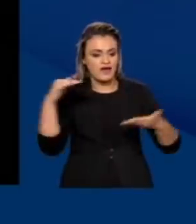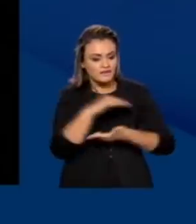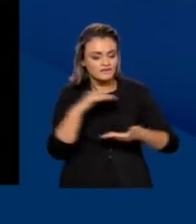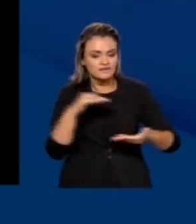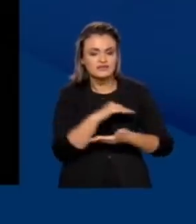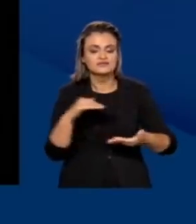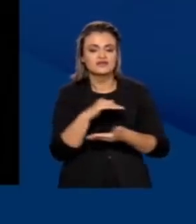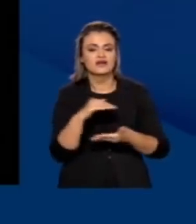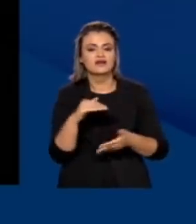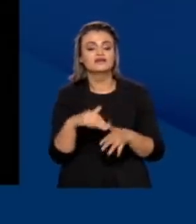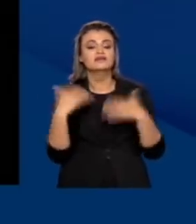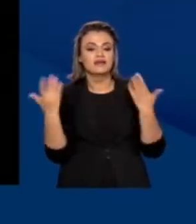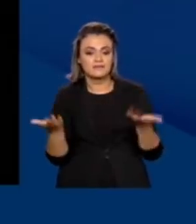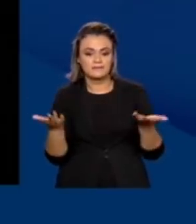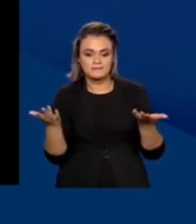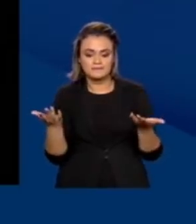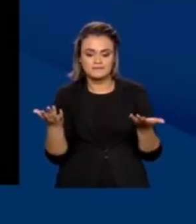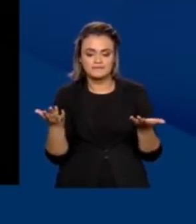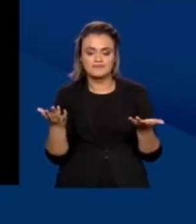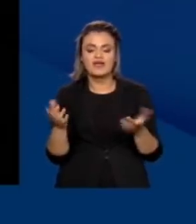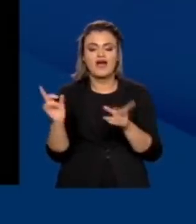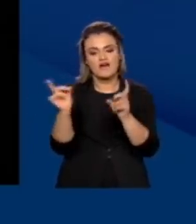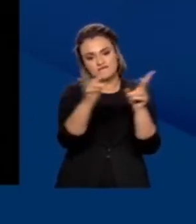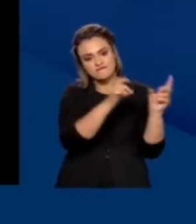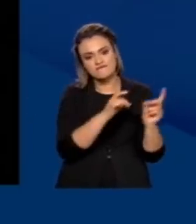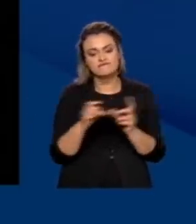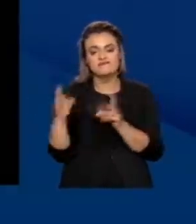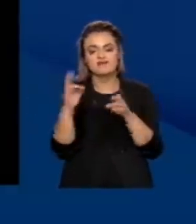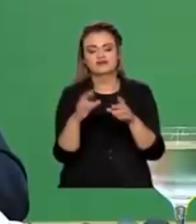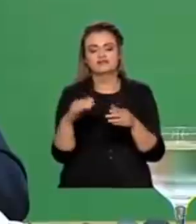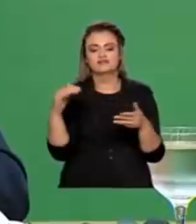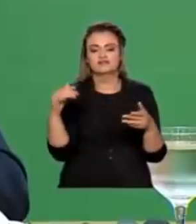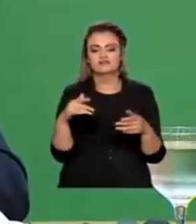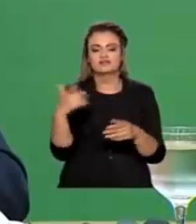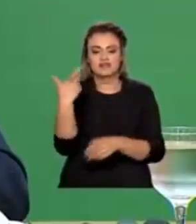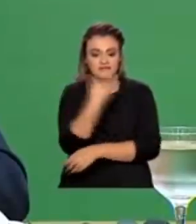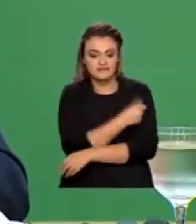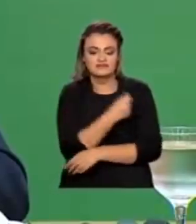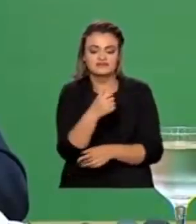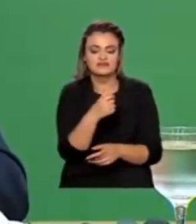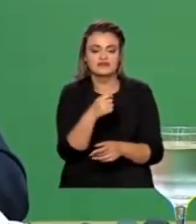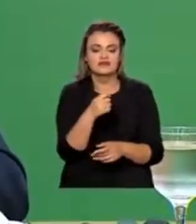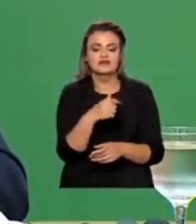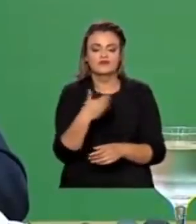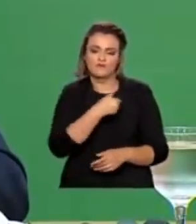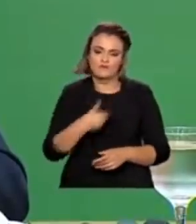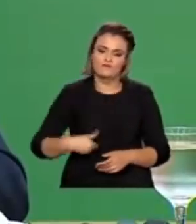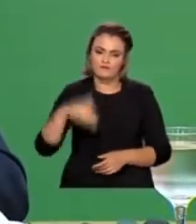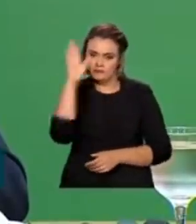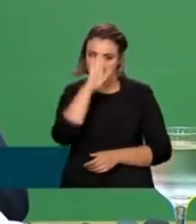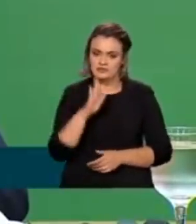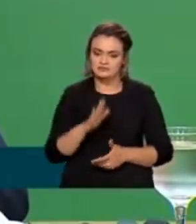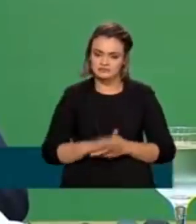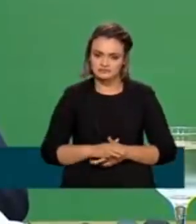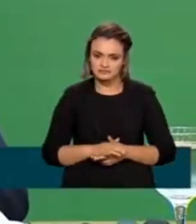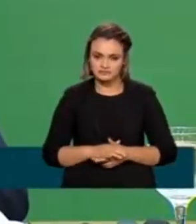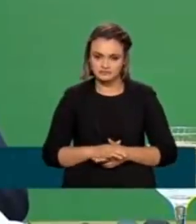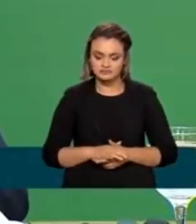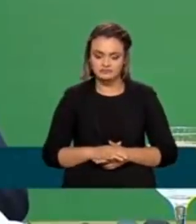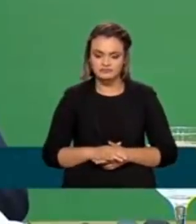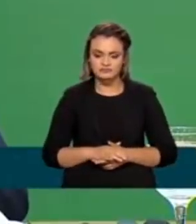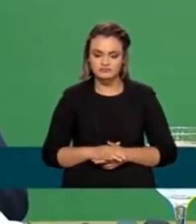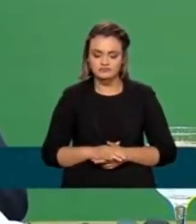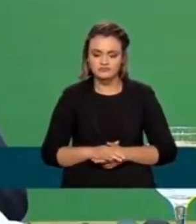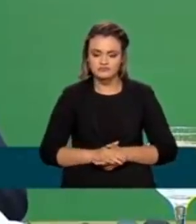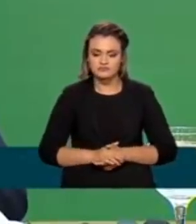e a comercialização da vacina, a contratação da vacina com o governo brasileiro.